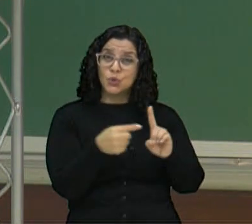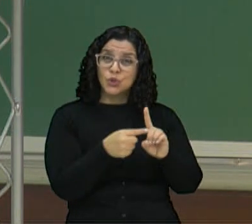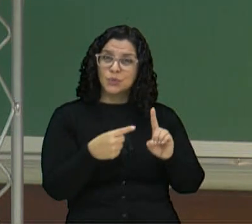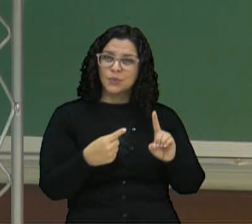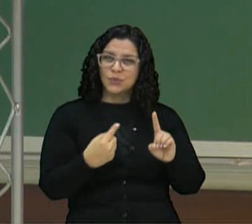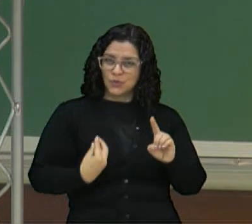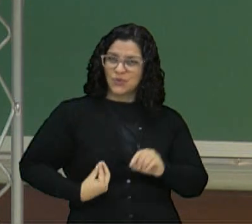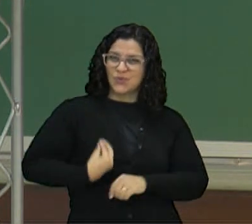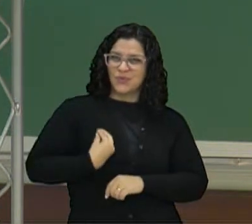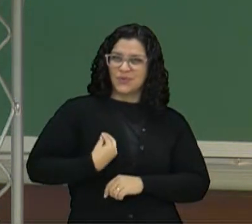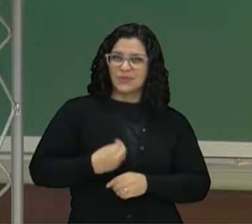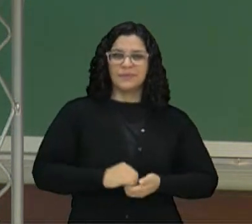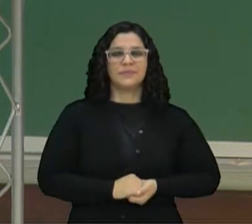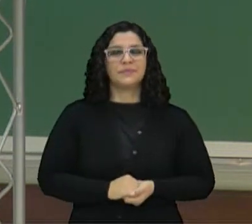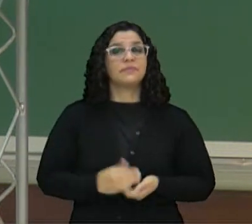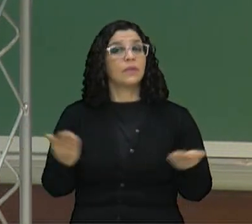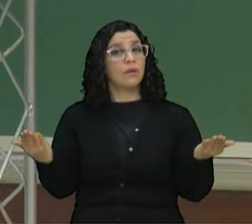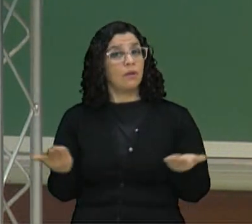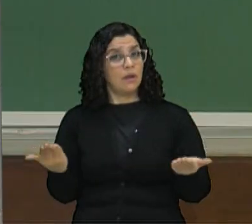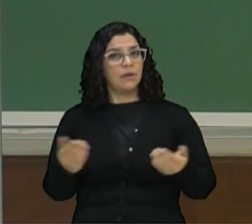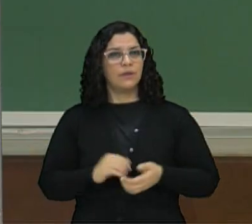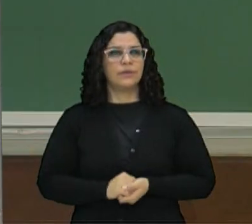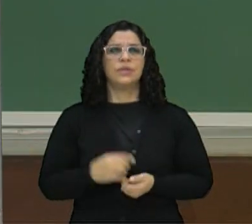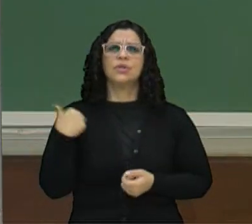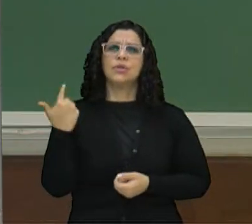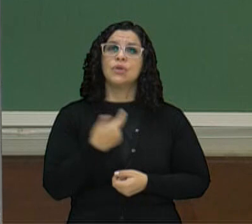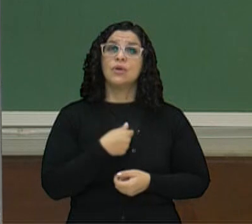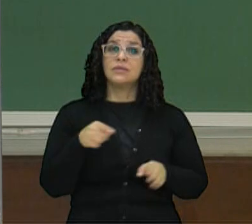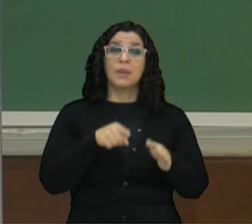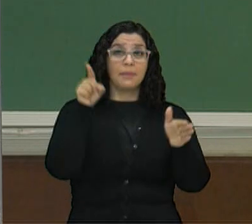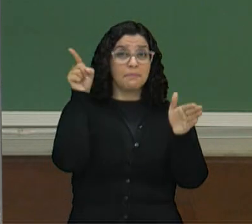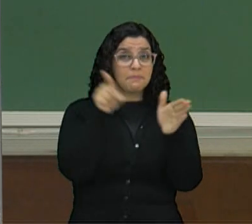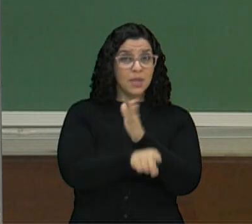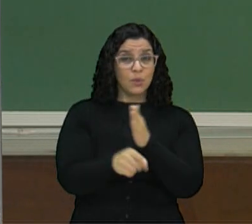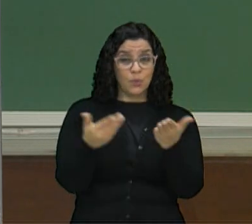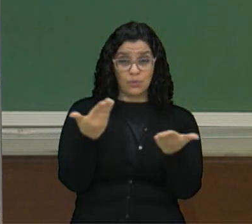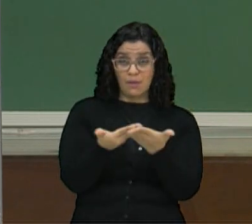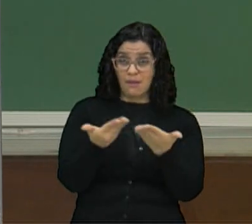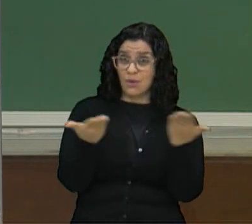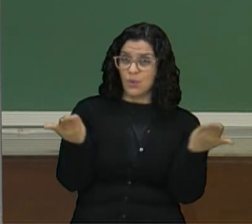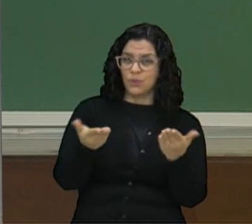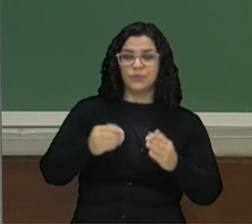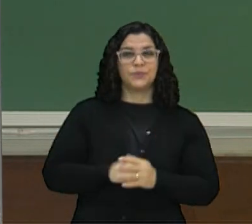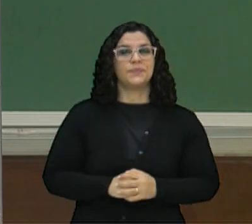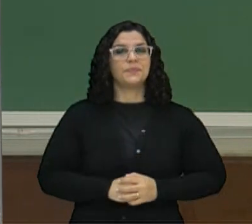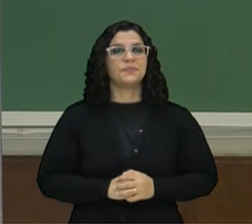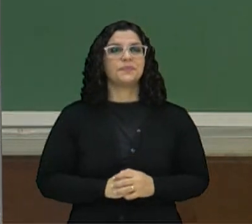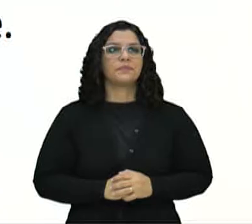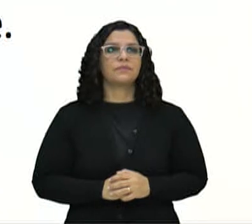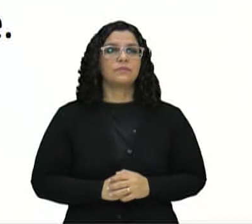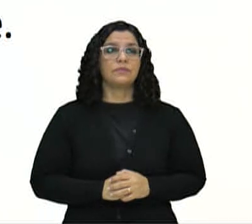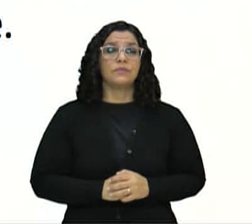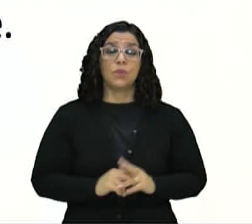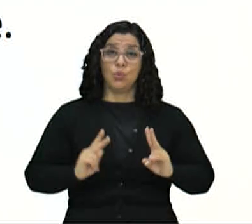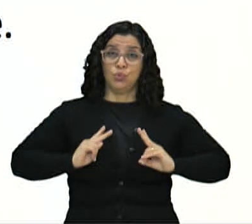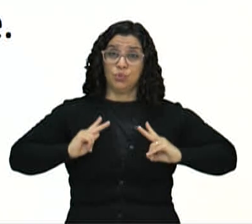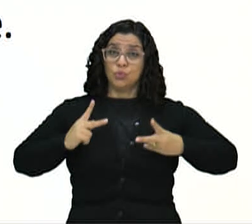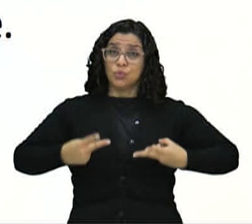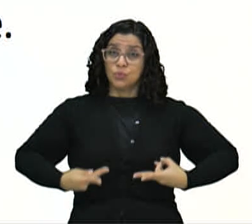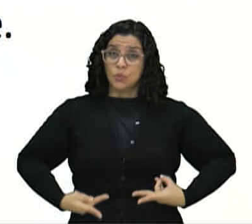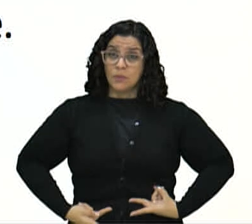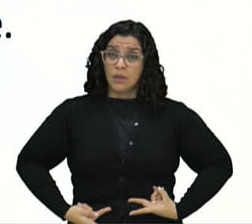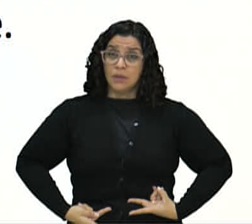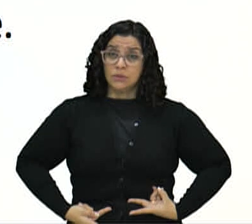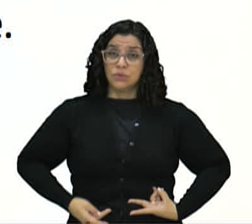seres vivos. Muito bem, pessoal. Vamos a mais um quiz da aula de hoje, então. Os seres humanos